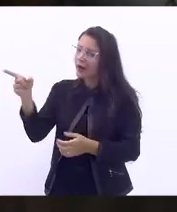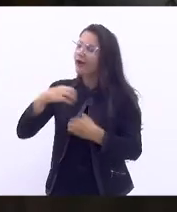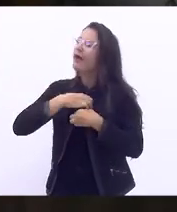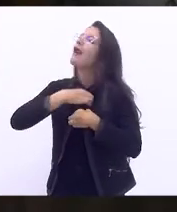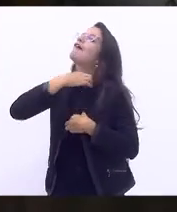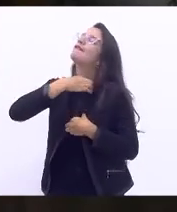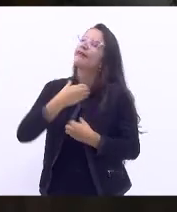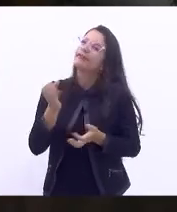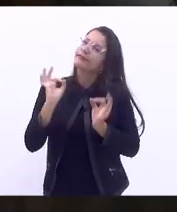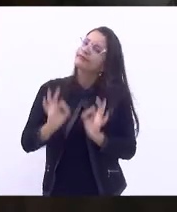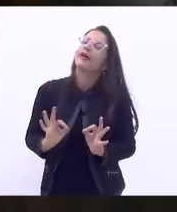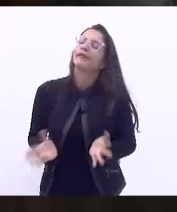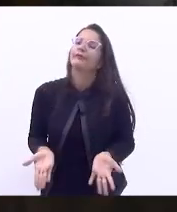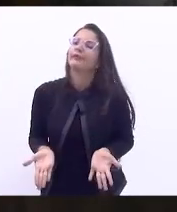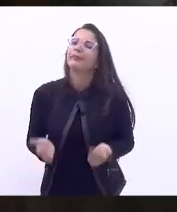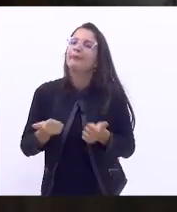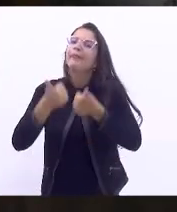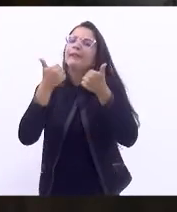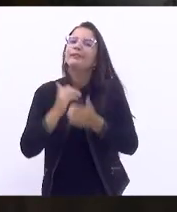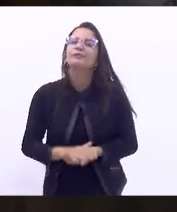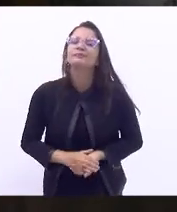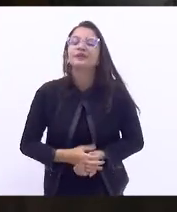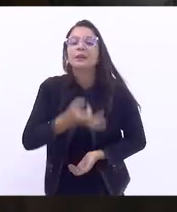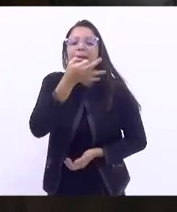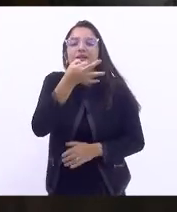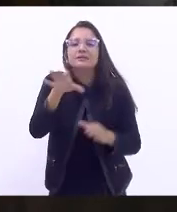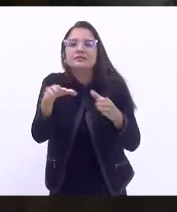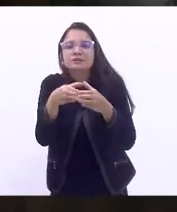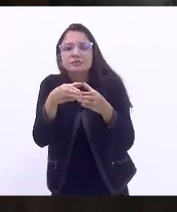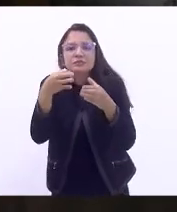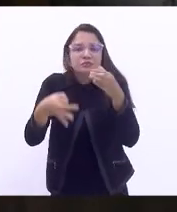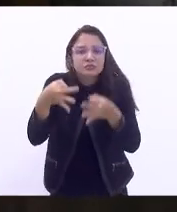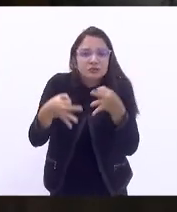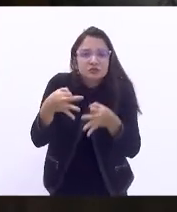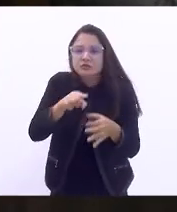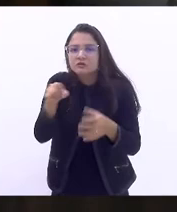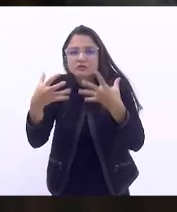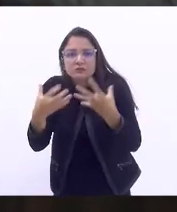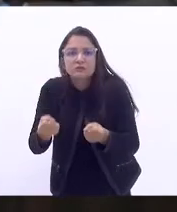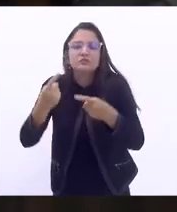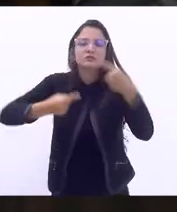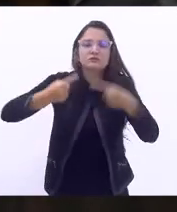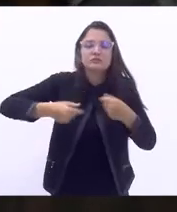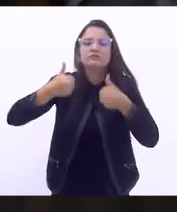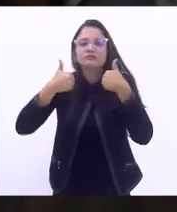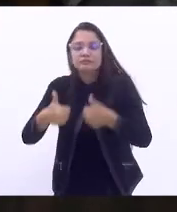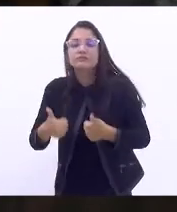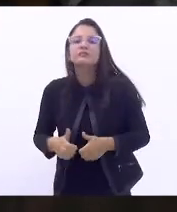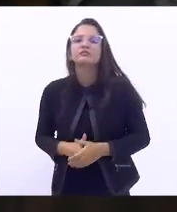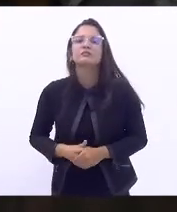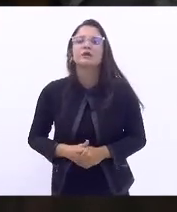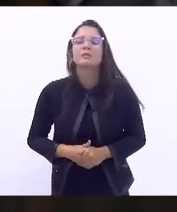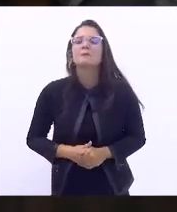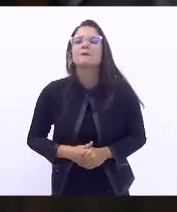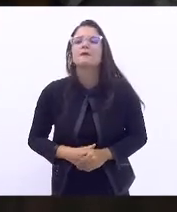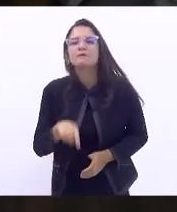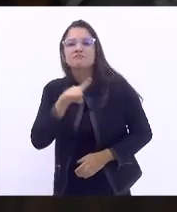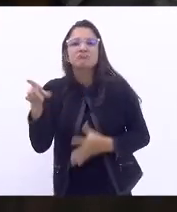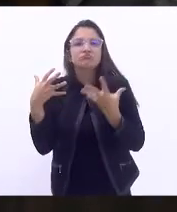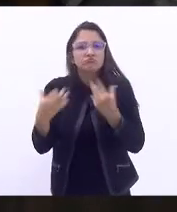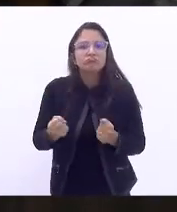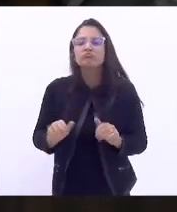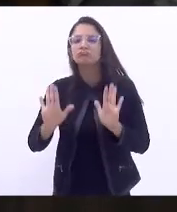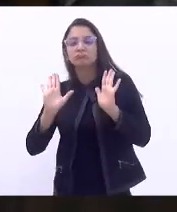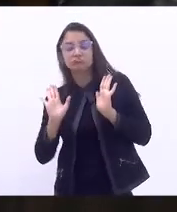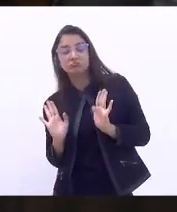Em votação, parecida à Comissão de Constituição e Justiça. Senhores que aprovam, permaneçam como estão, aprovado. Em votação, projeto assim emendado. Senhores que aprovam, permaneçam